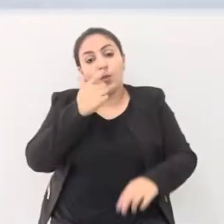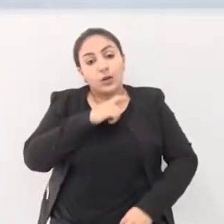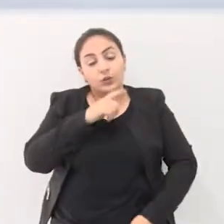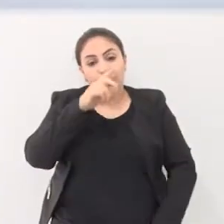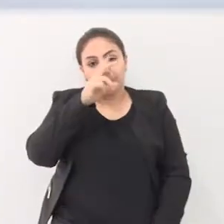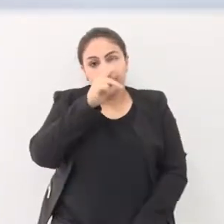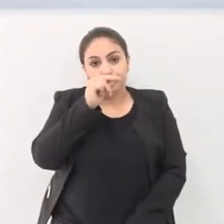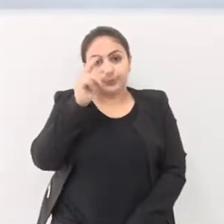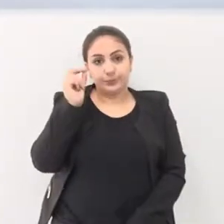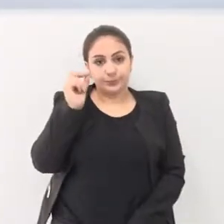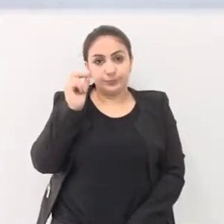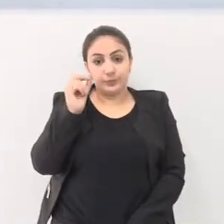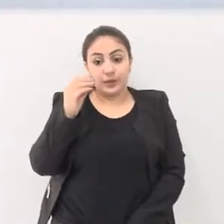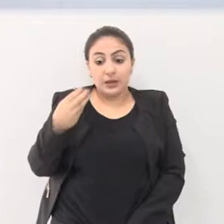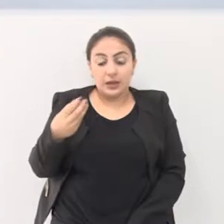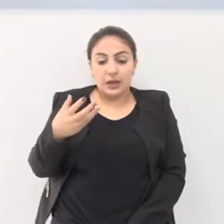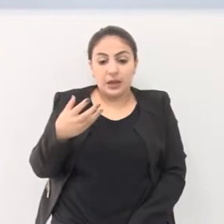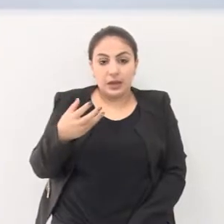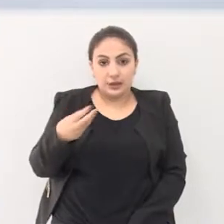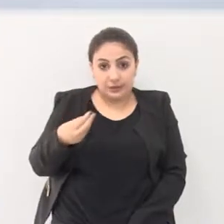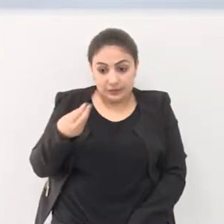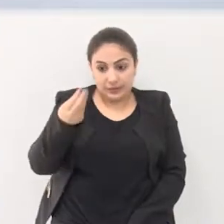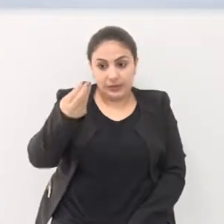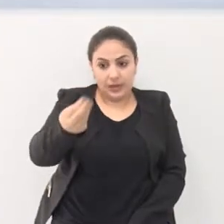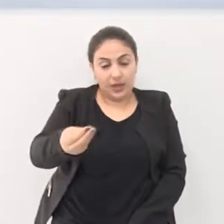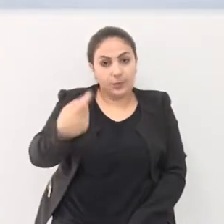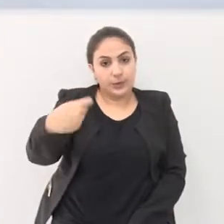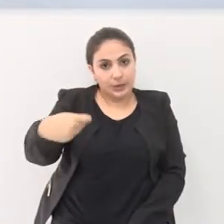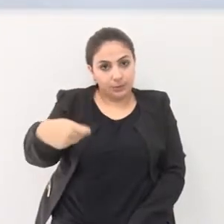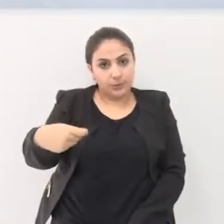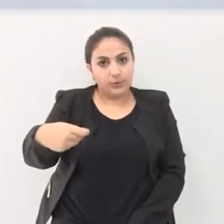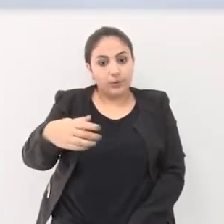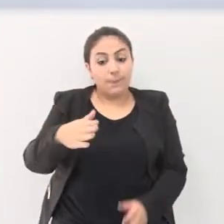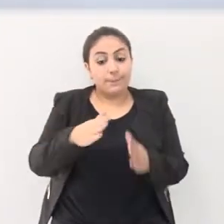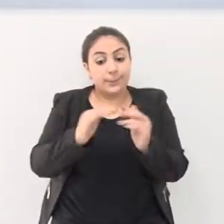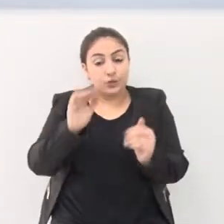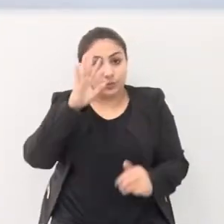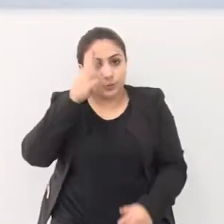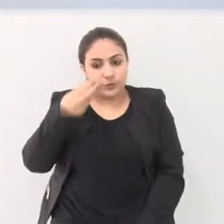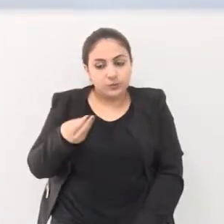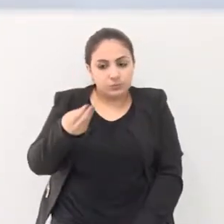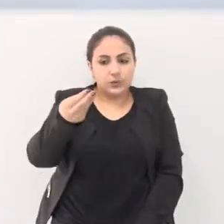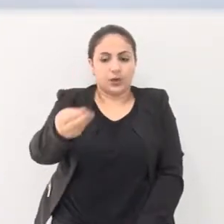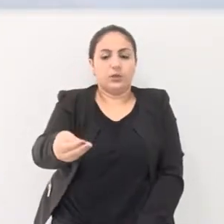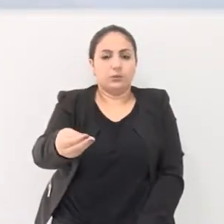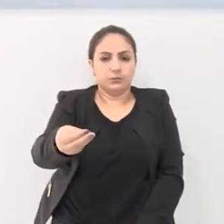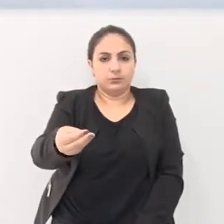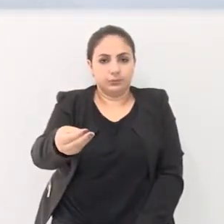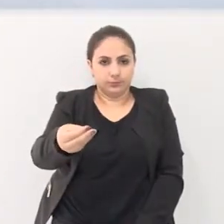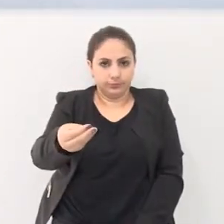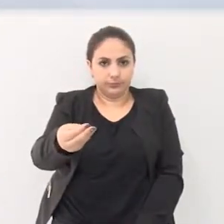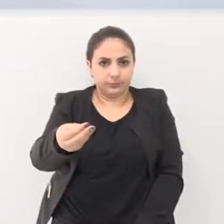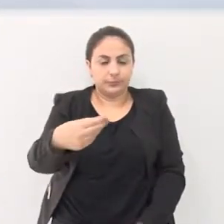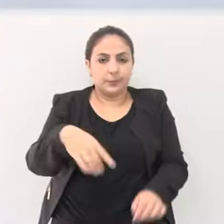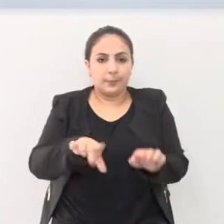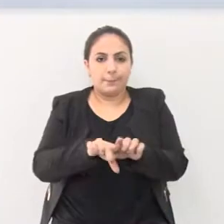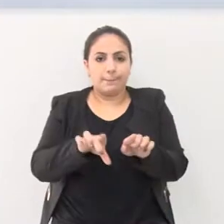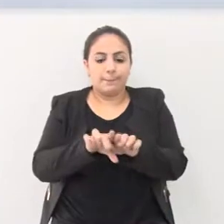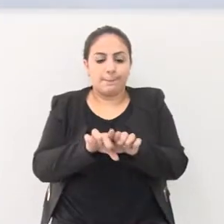Poder Executivo recebe, né, uma demanda dessas, né, um pedido de providência, uma indicação